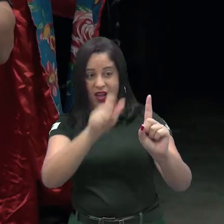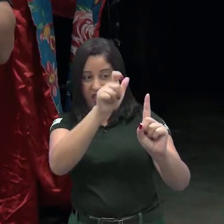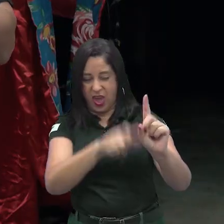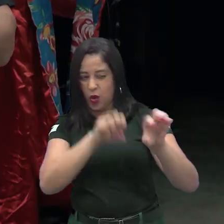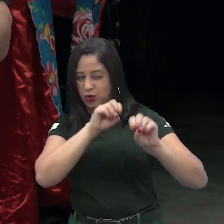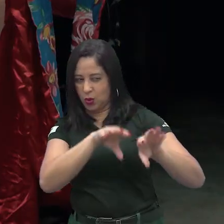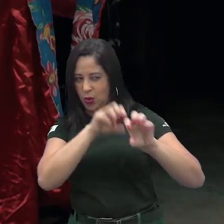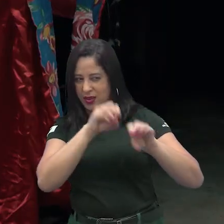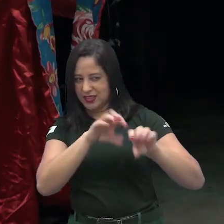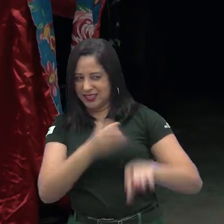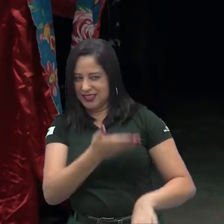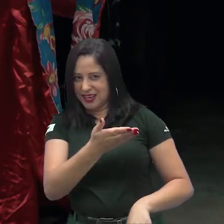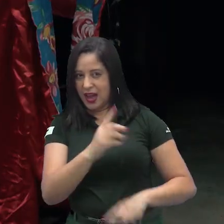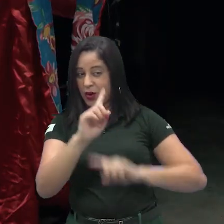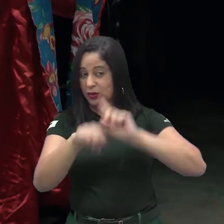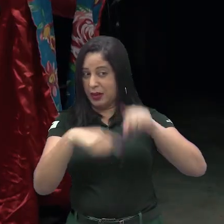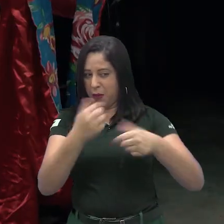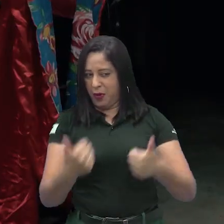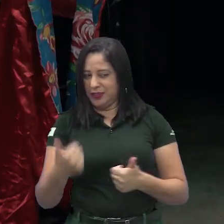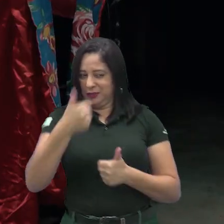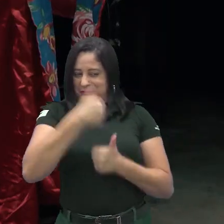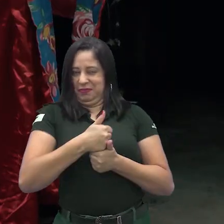fazer boneco, que o bloco é teu.